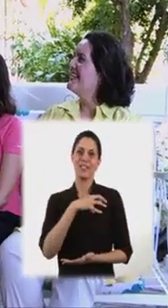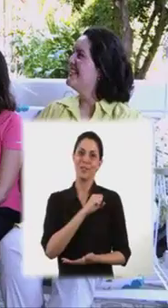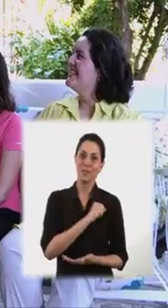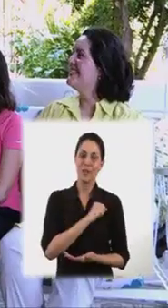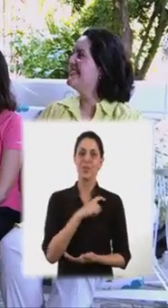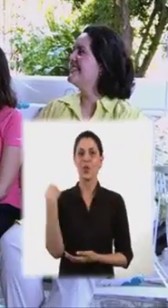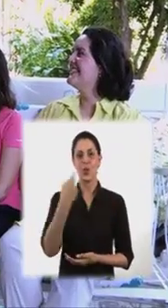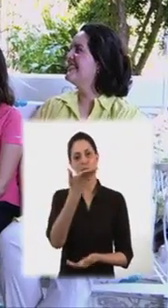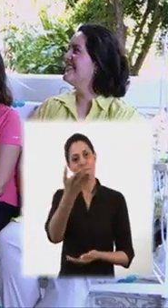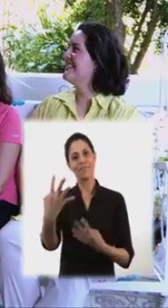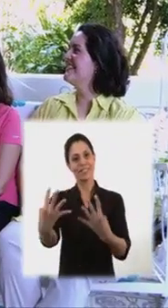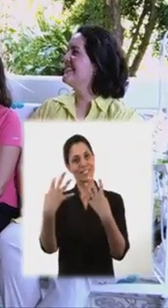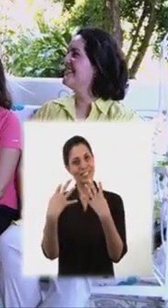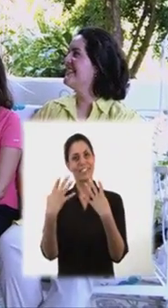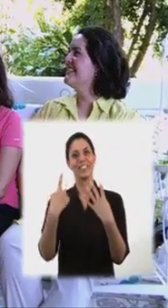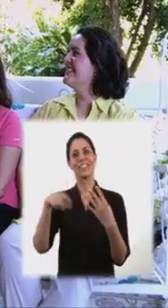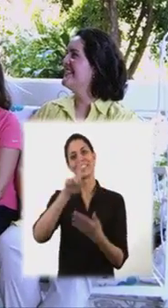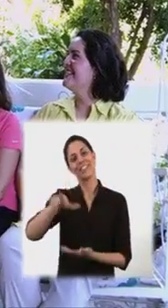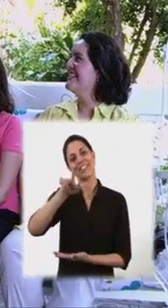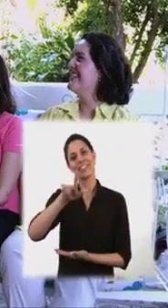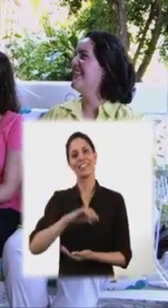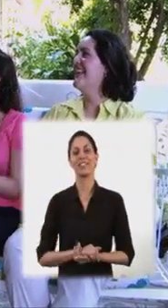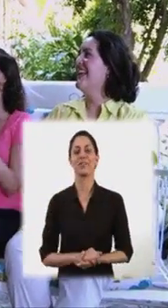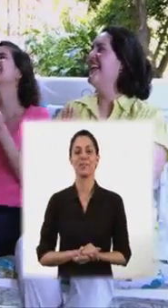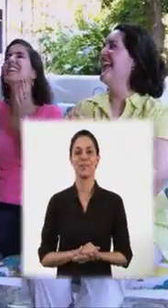amor ao nosso telespectador a nossa literatura.